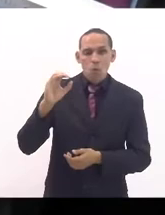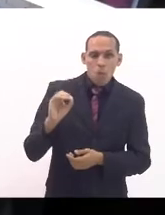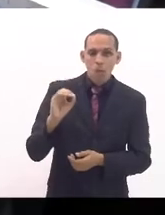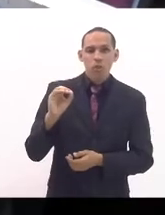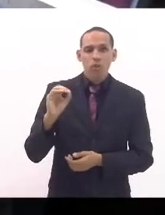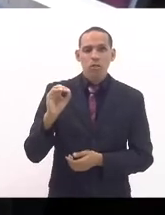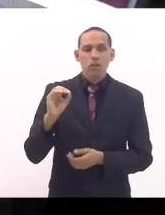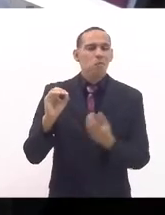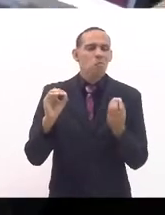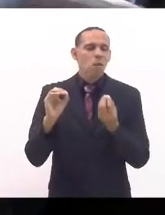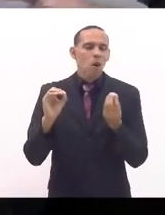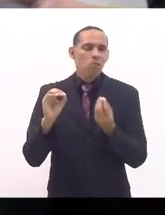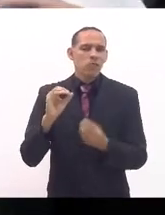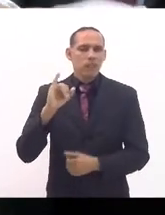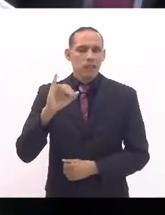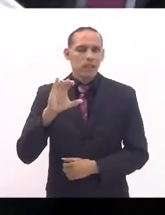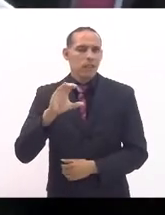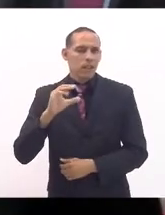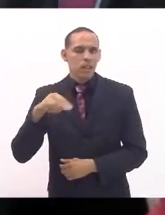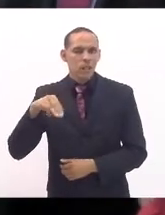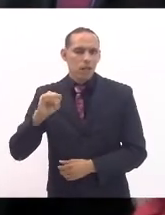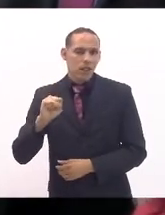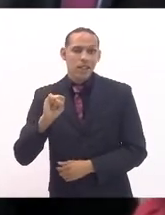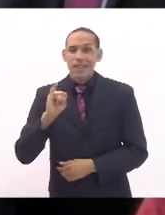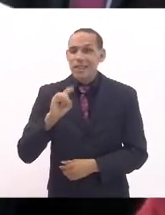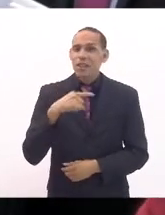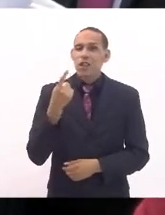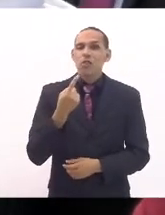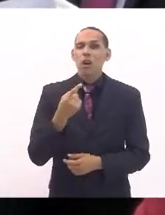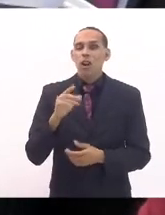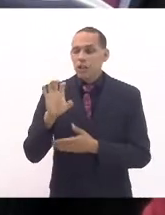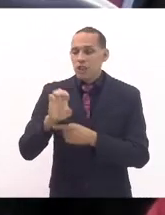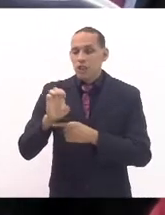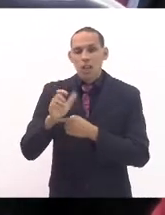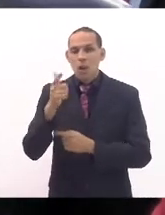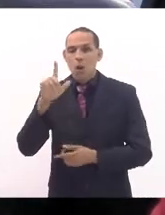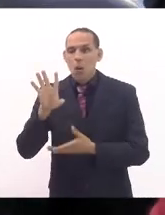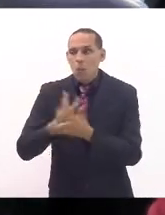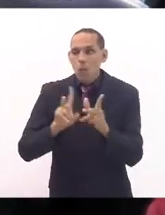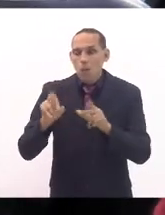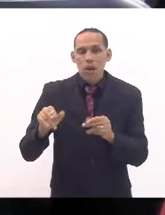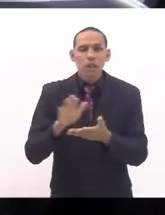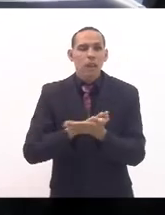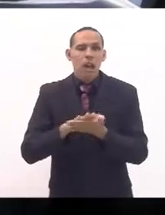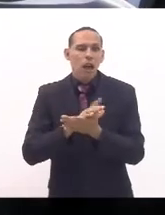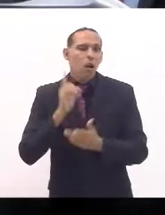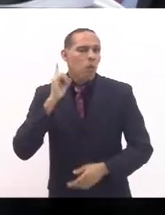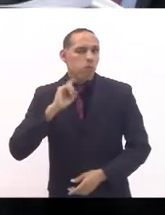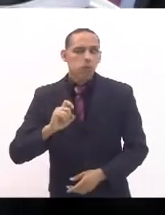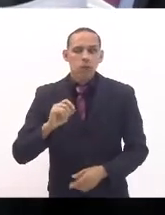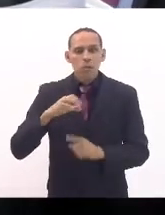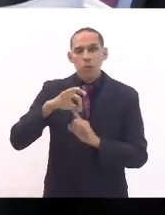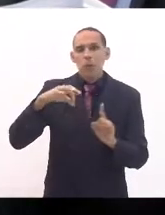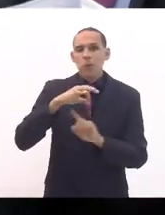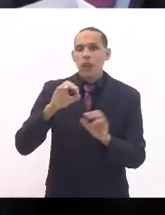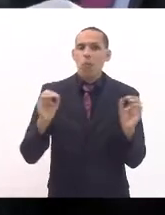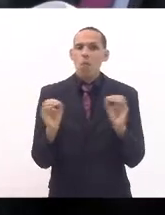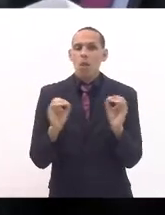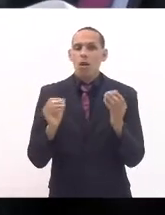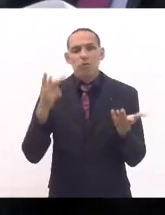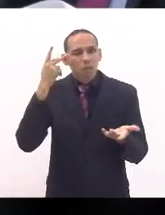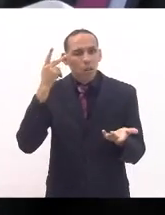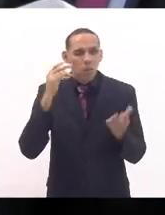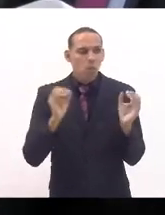de ICMS se nós não estamos colando de Estado nenhum, nem de Minas, nem do Espírito Santo, nem de São